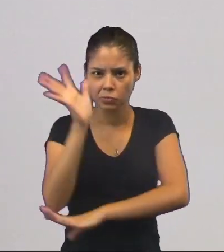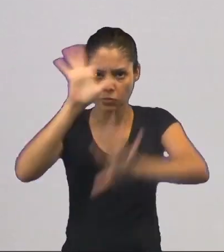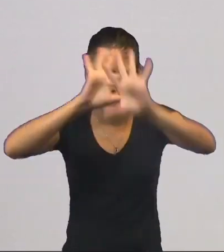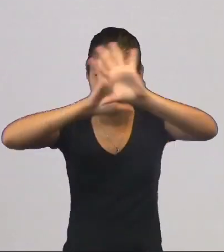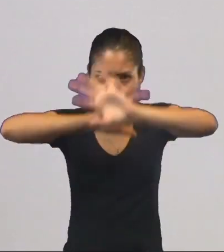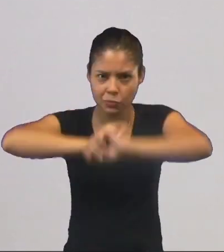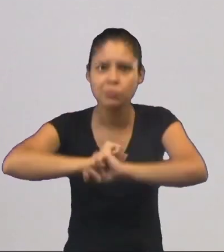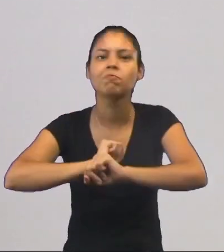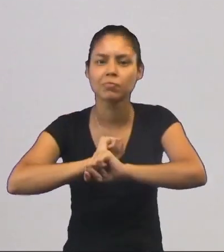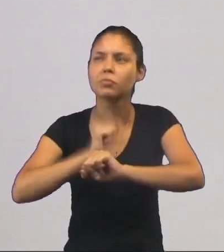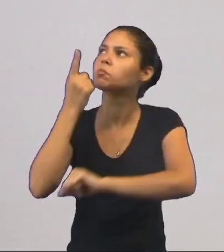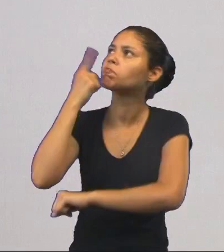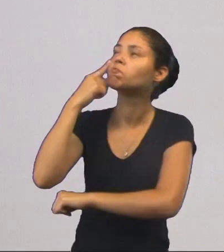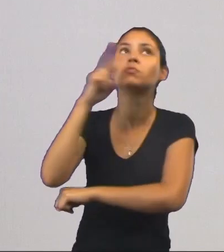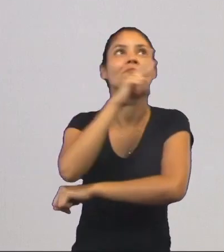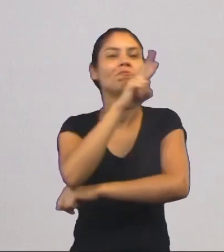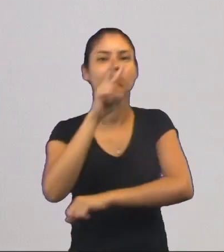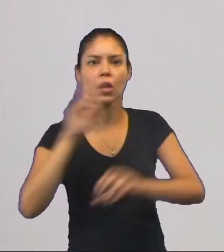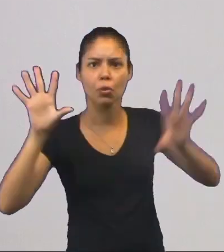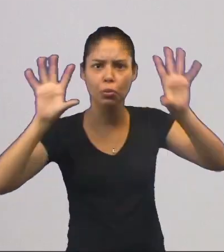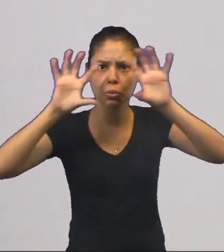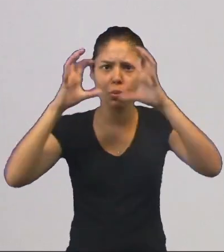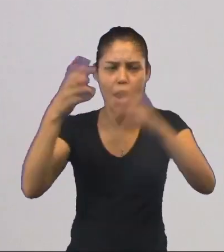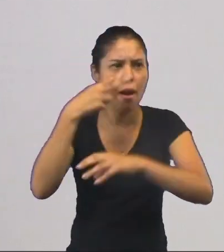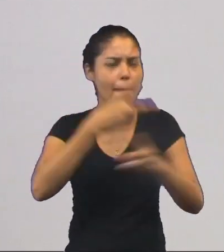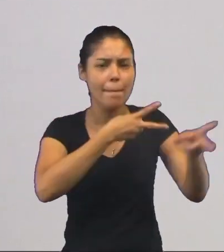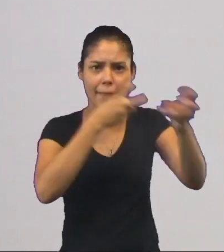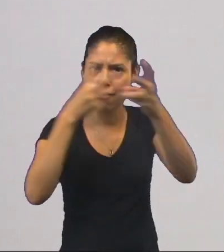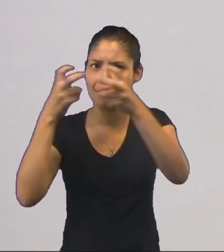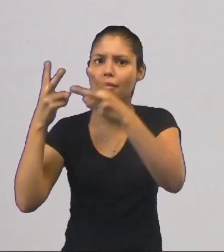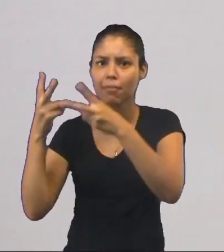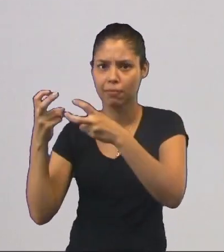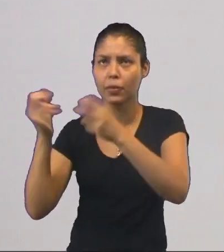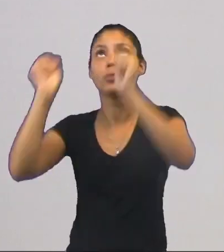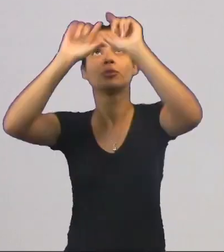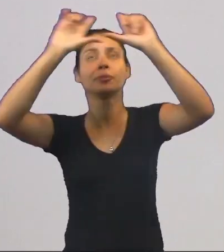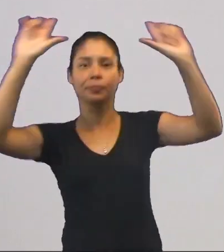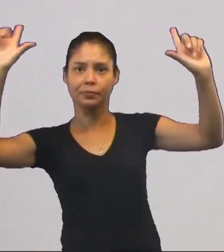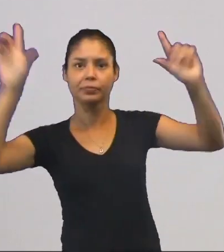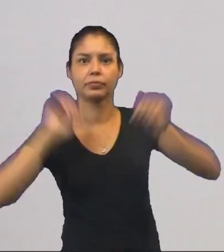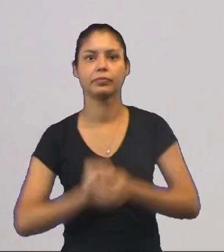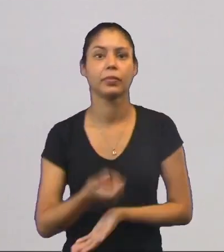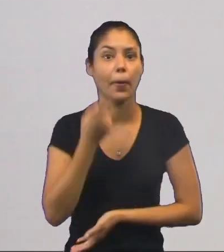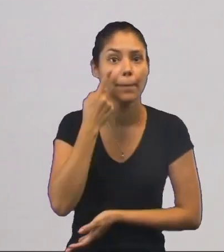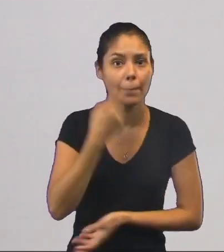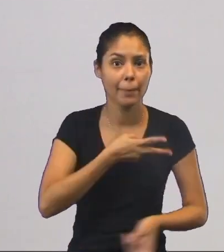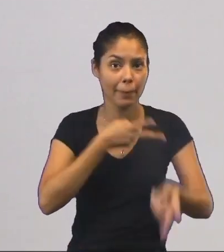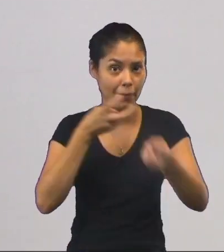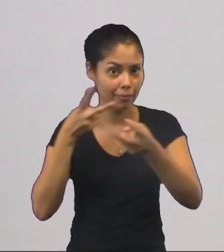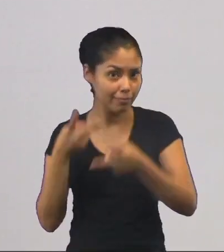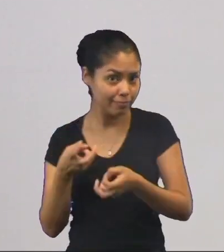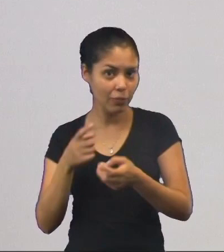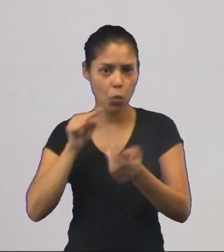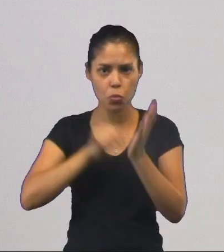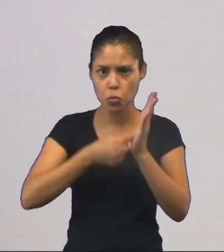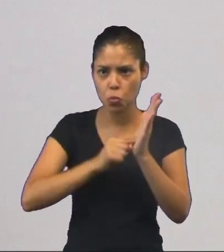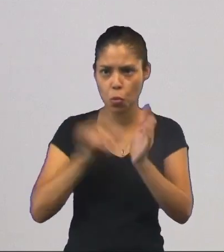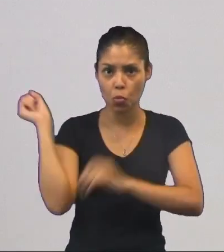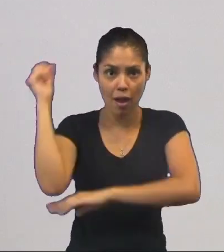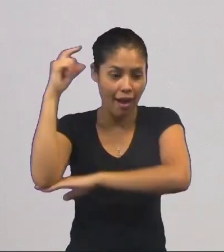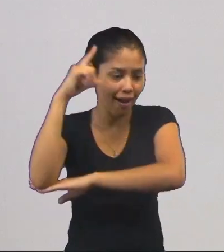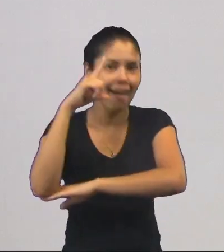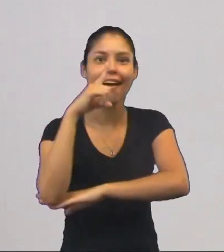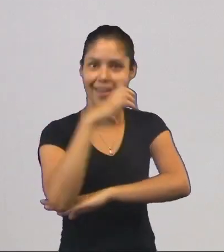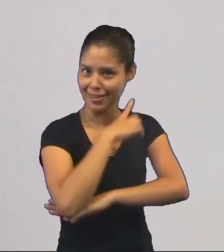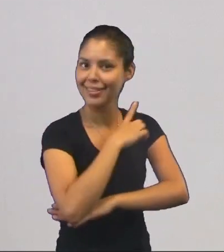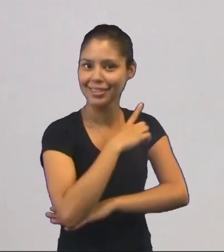clara, onde não está nublado? Já tentou observar o céu e observar os pontos mais luminosos que